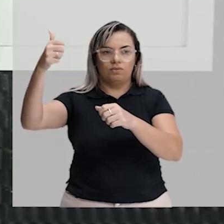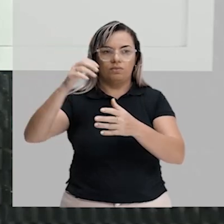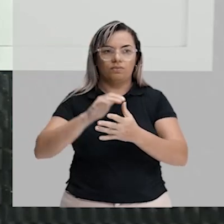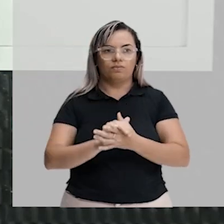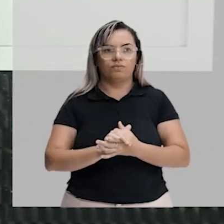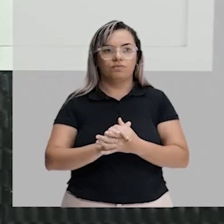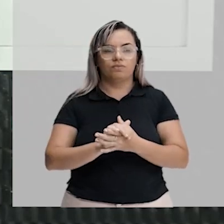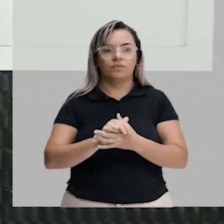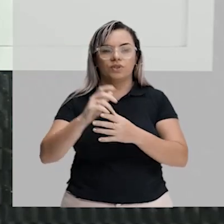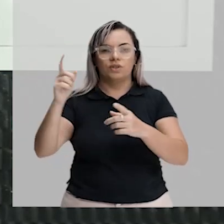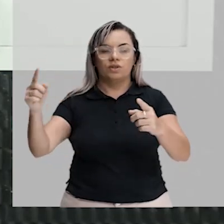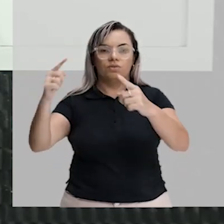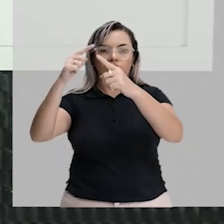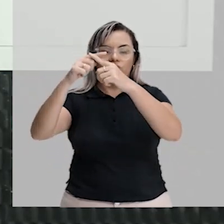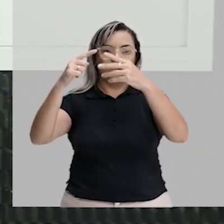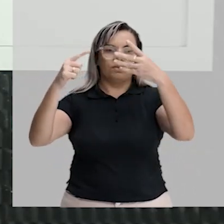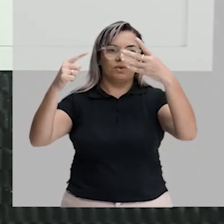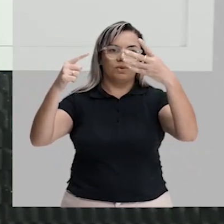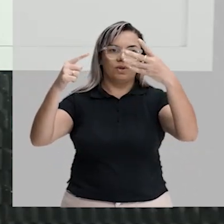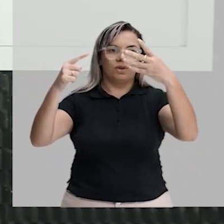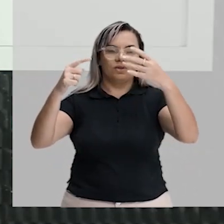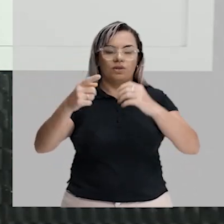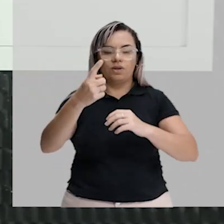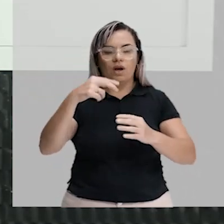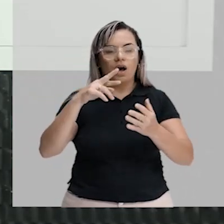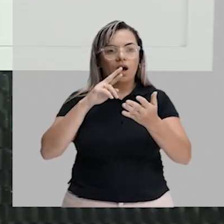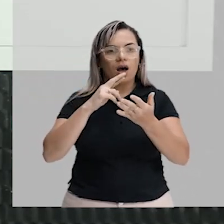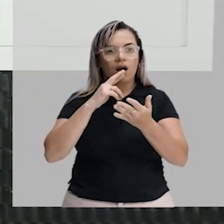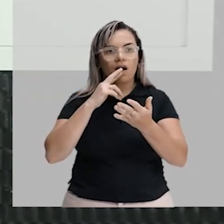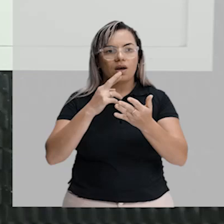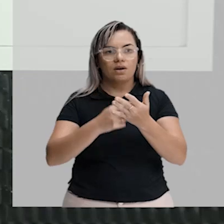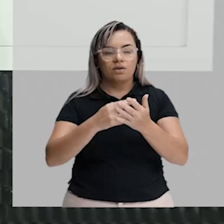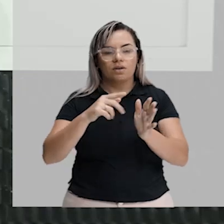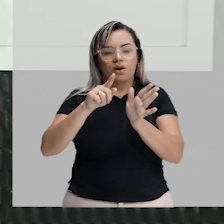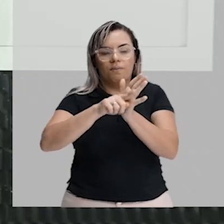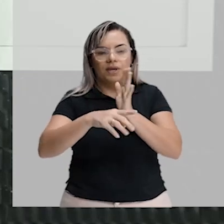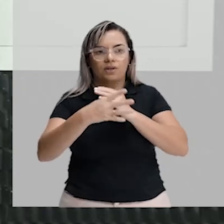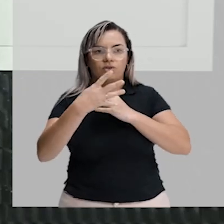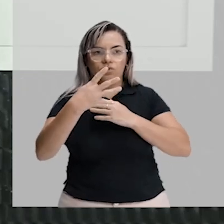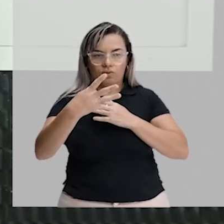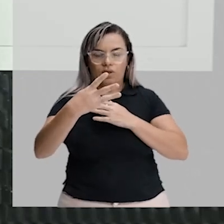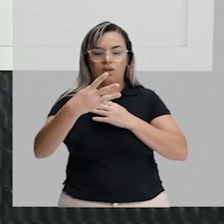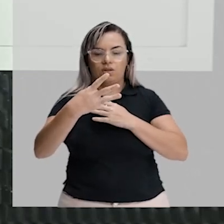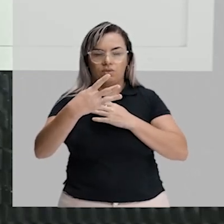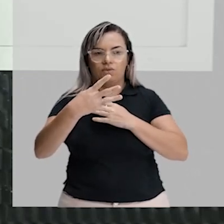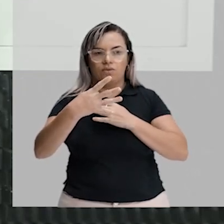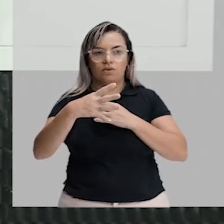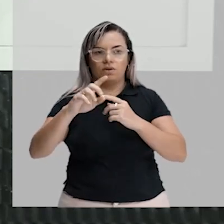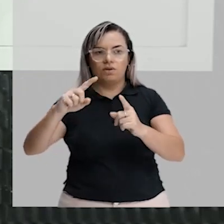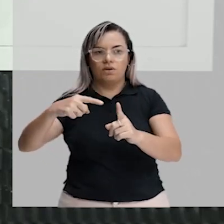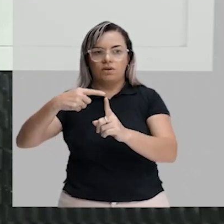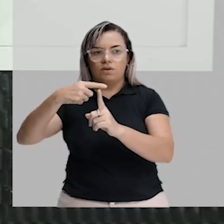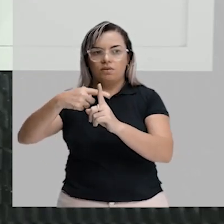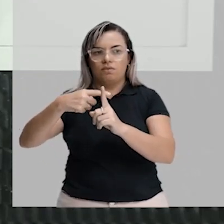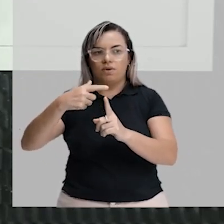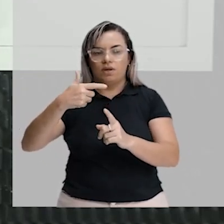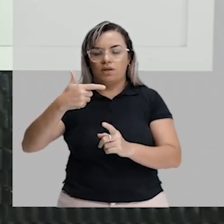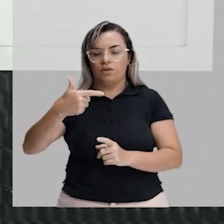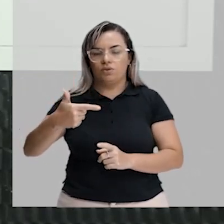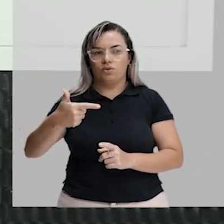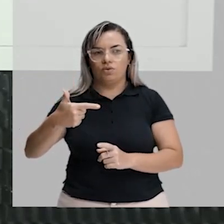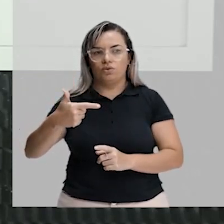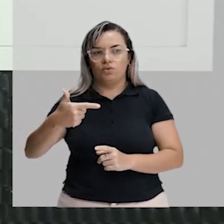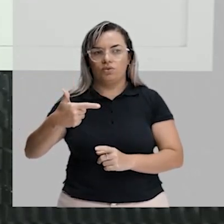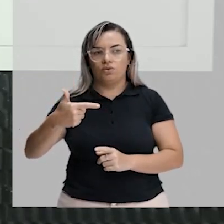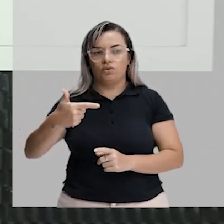4. Mais 1 ao quadrado dá 1, multiplicado por 2 dá 2. Esse mais 1 cancela com